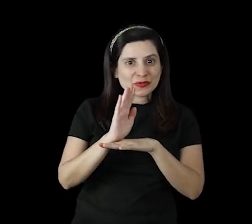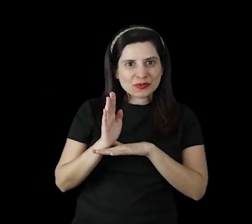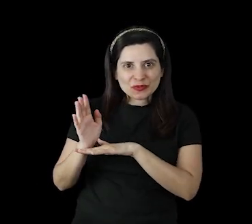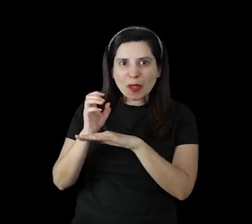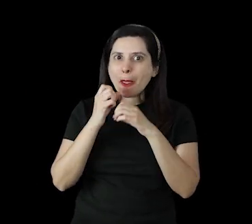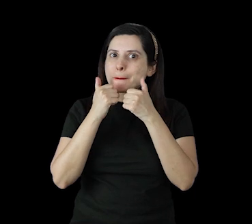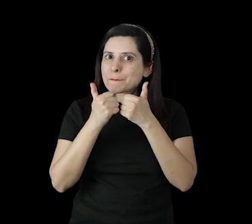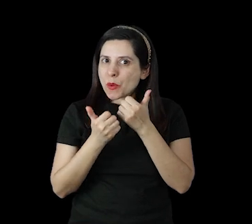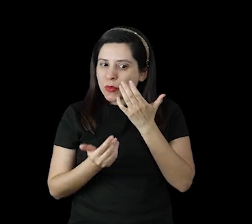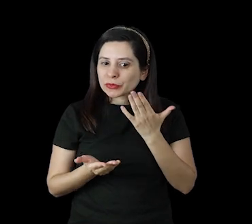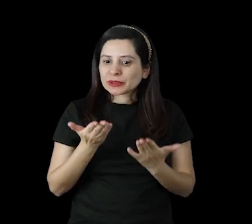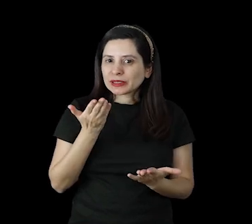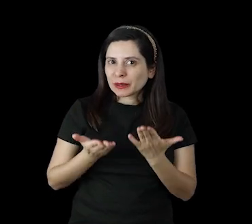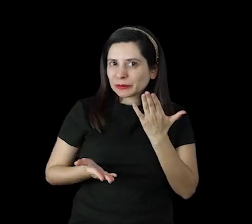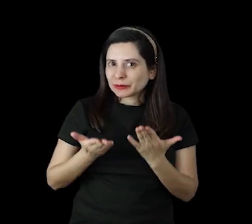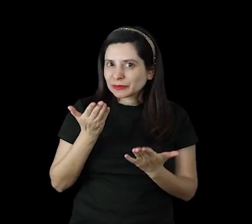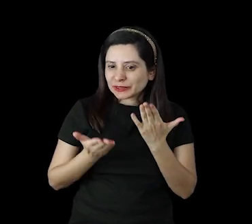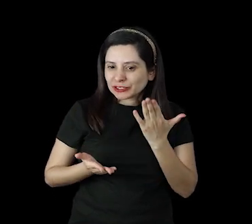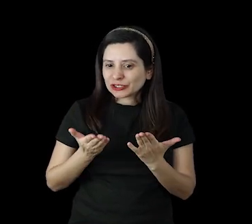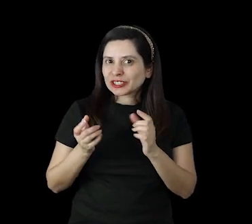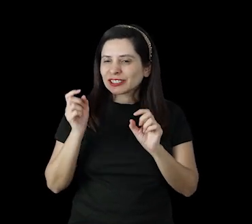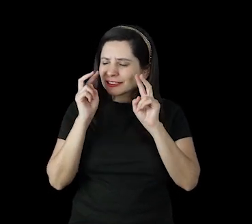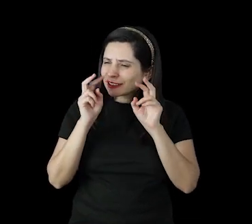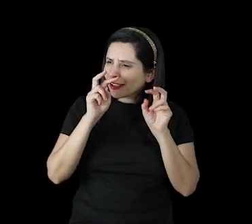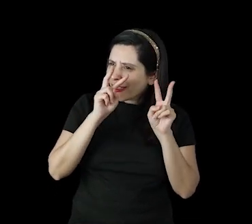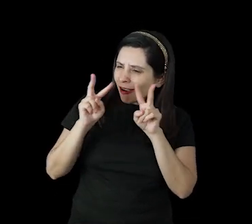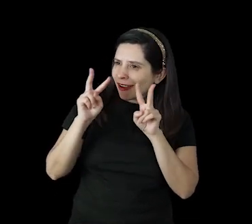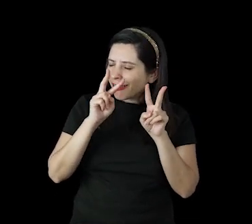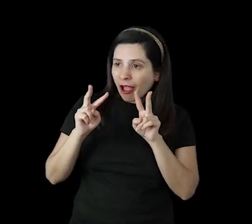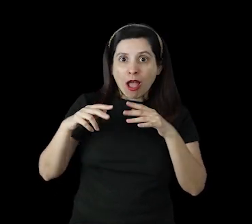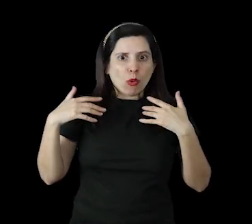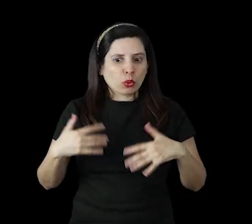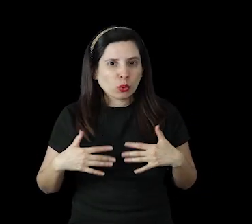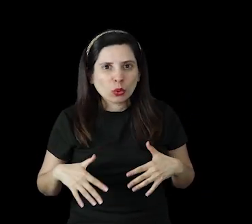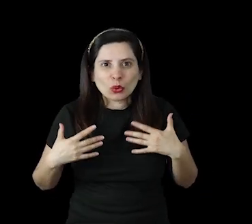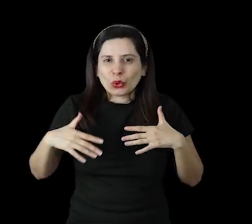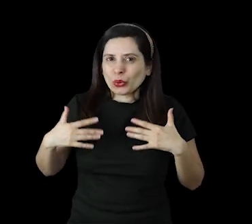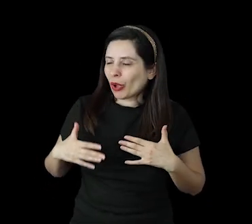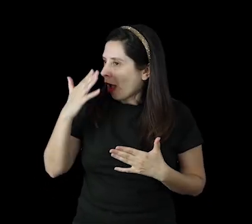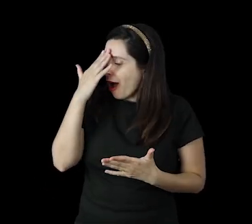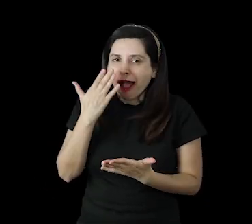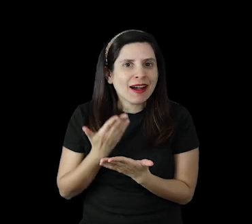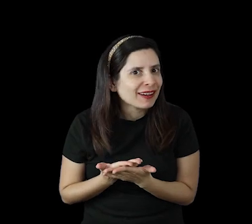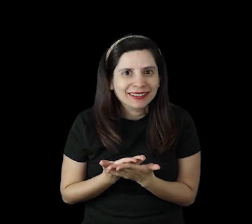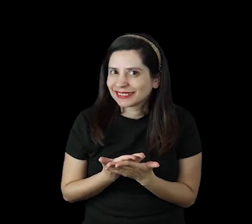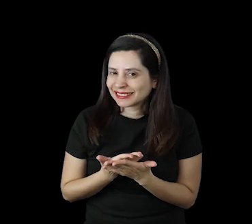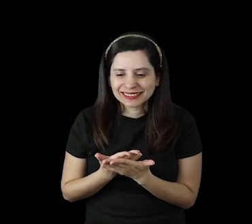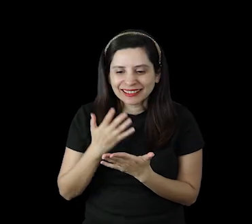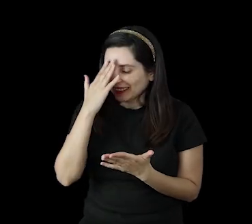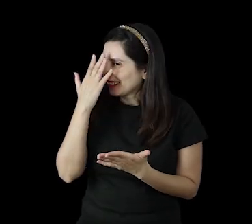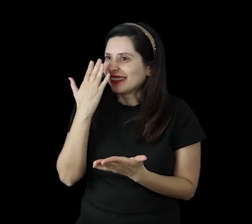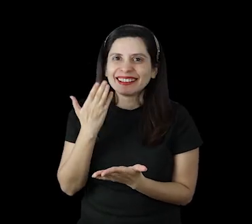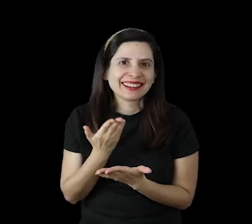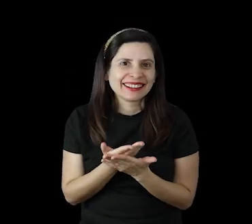tão bom na medida que ele tem vários puts, que você vai olhando e falando: "Puts, puts, não acredito, né,